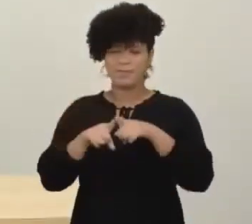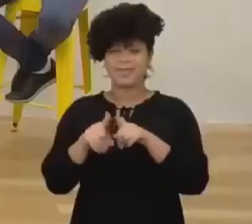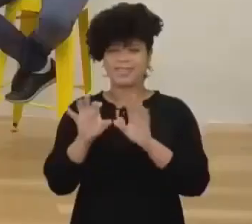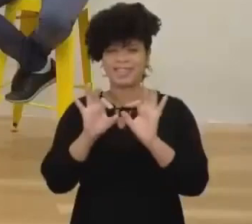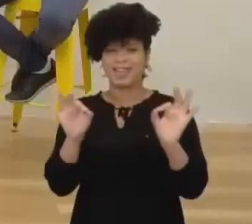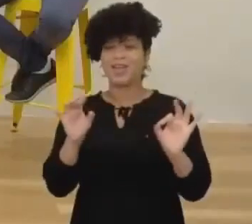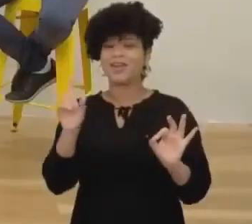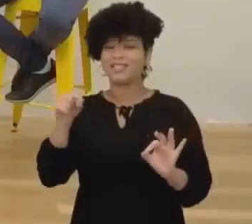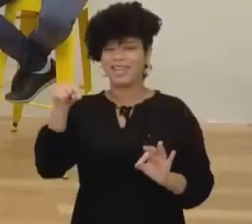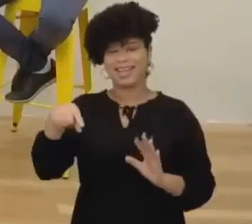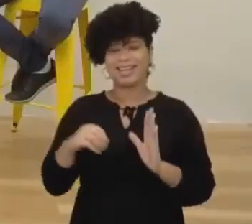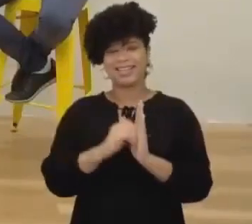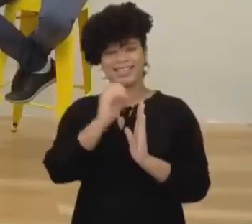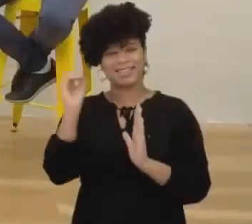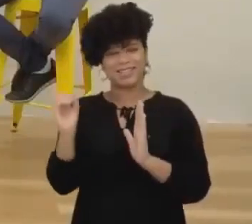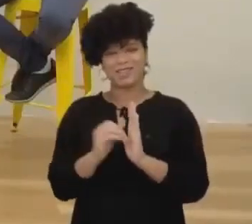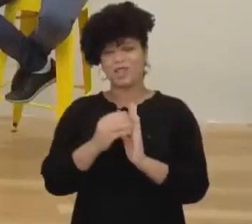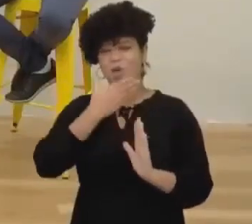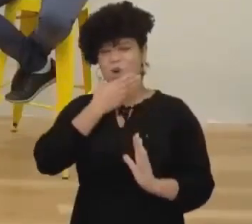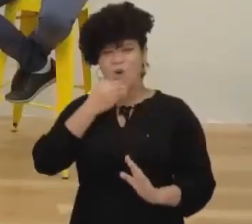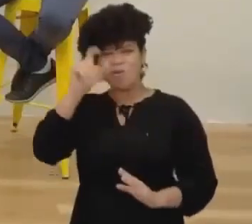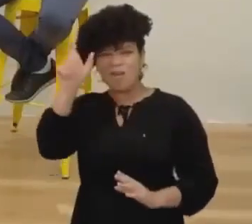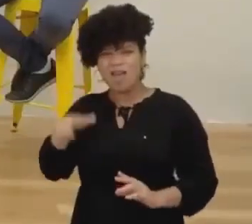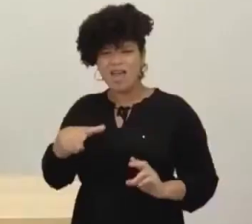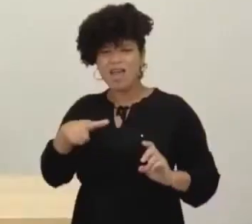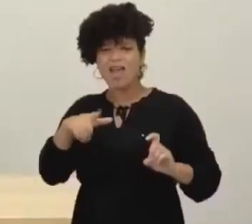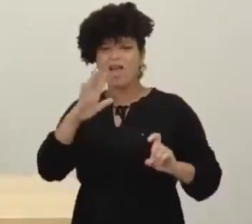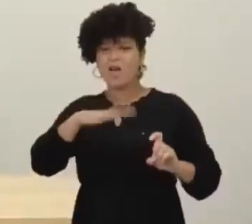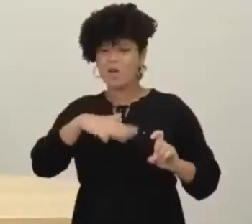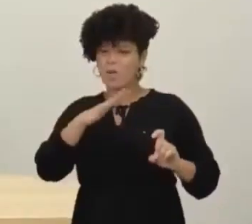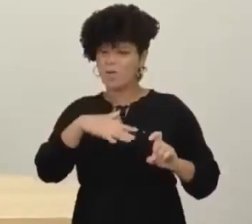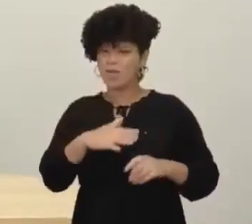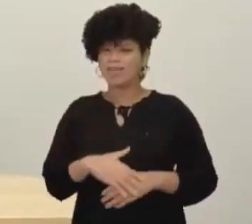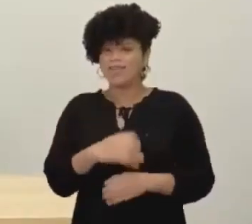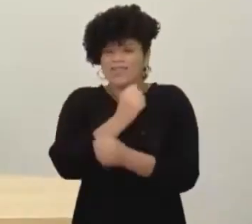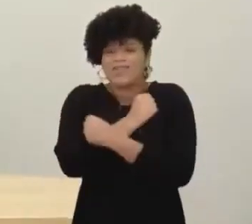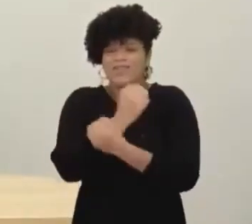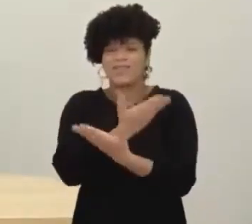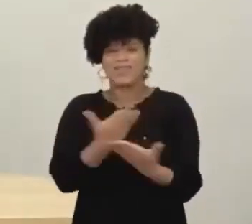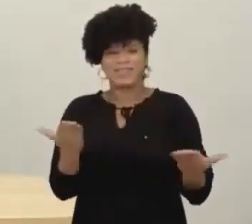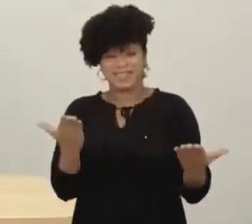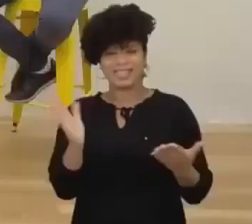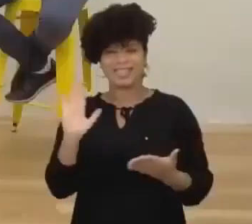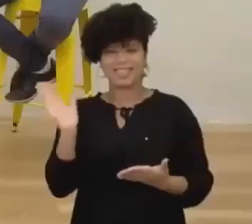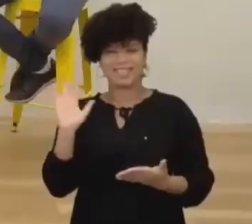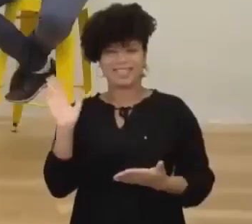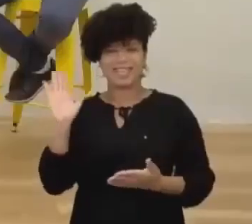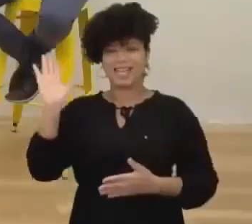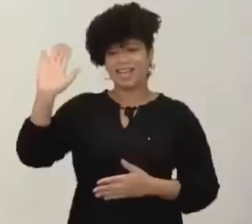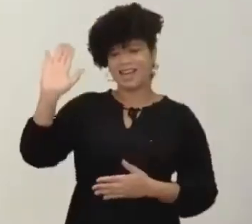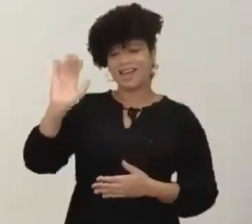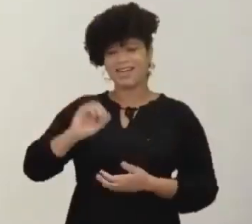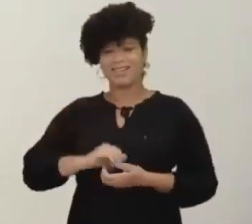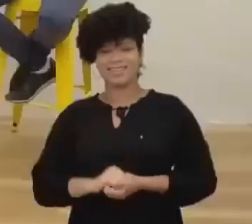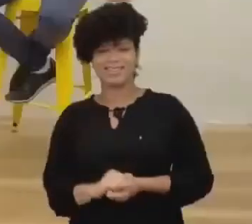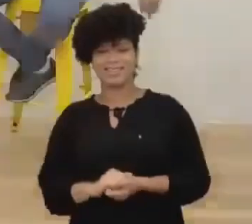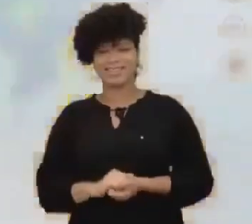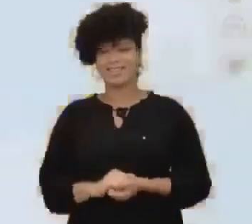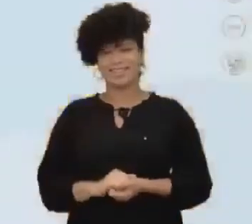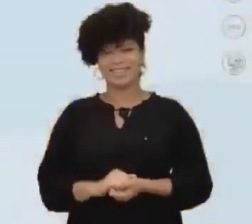do centro de mídias na aula de geografia de segunda série forte abraço a todos Até a próxima tchau pessoal